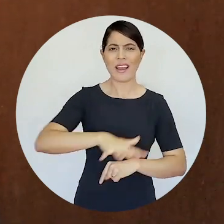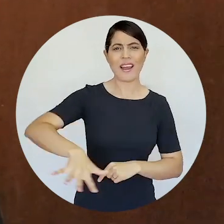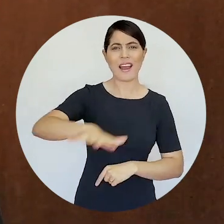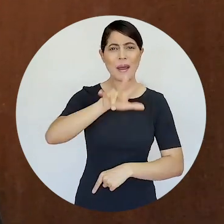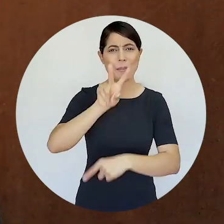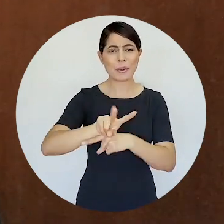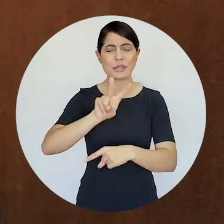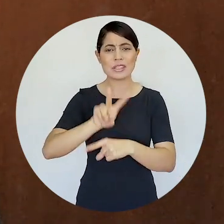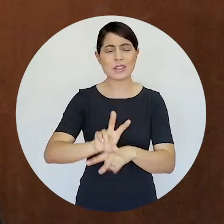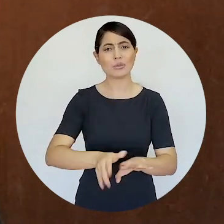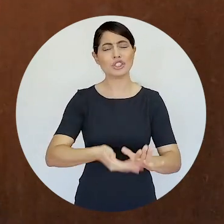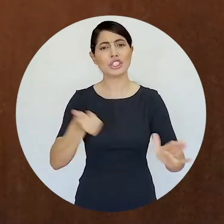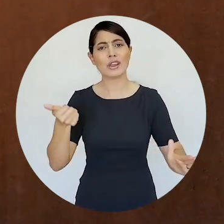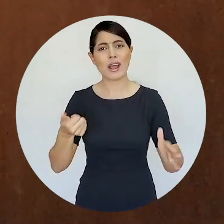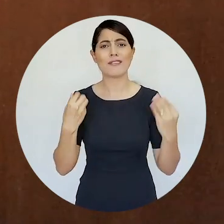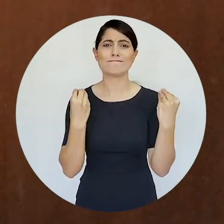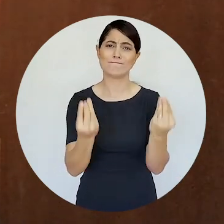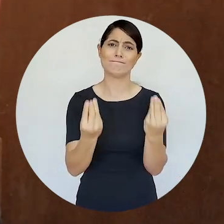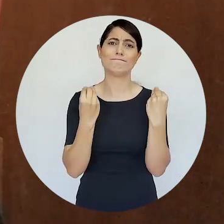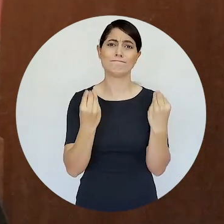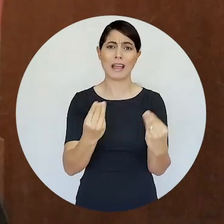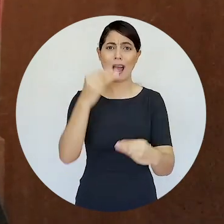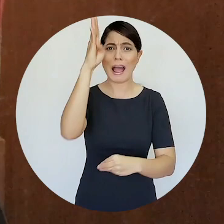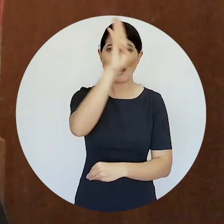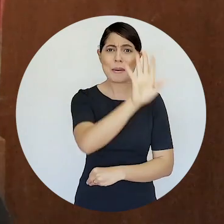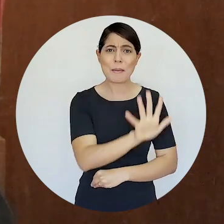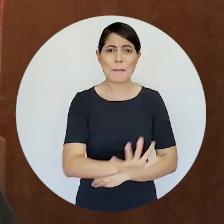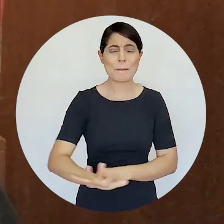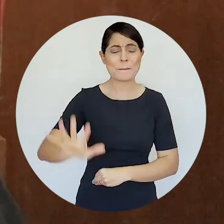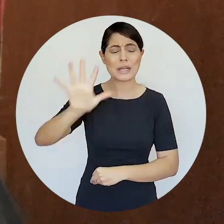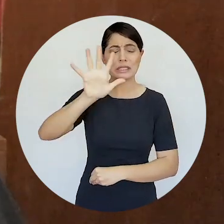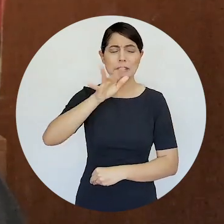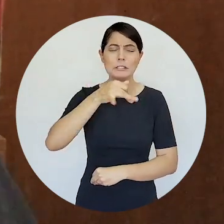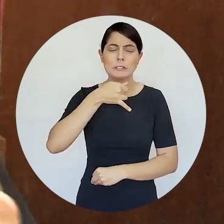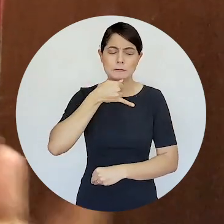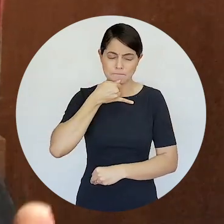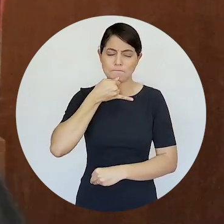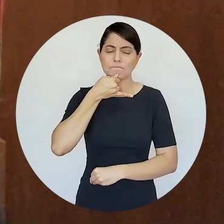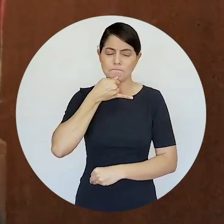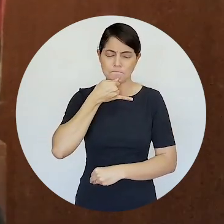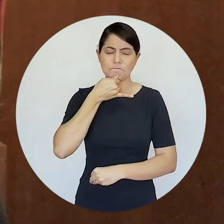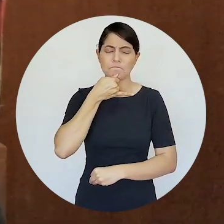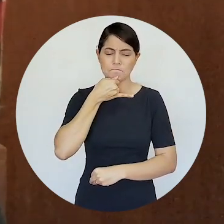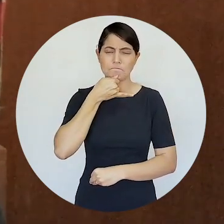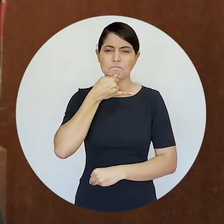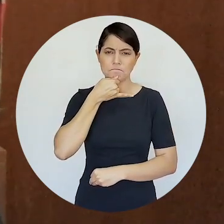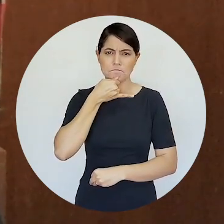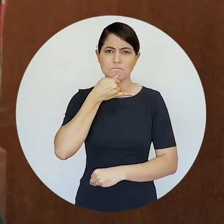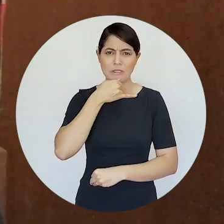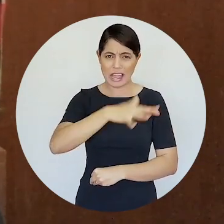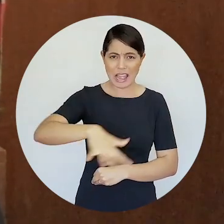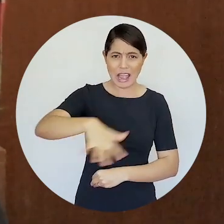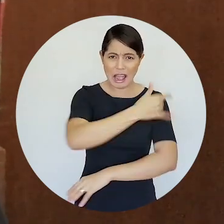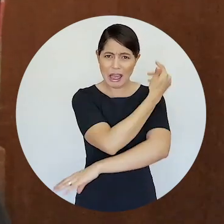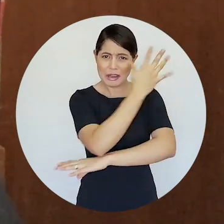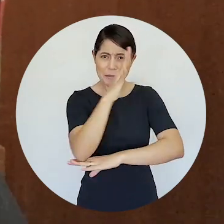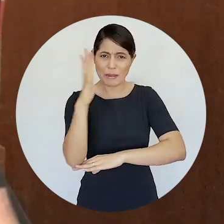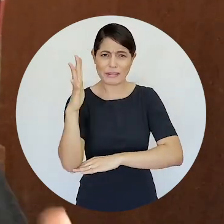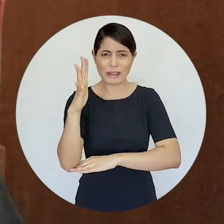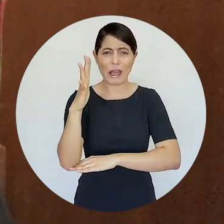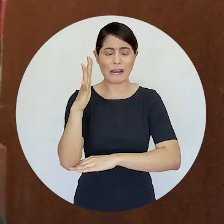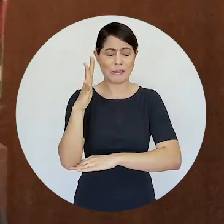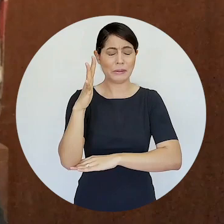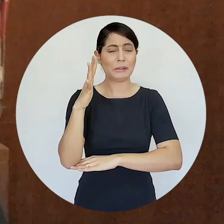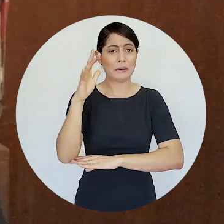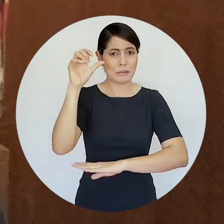as nossas unidades de conservação, fazem com que o Brasil, infelizmente, tenha se tornado um